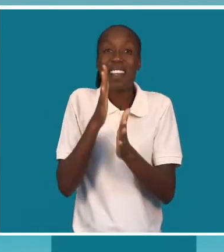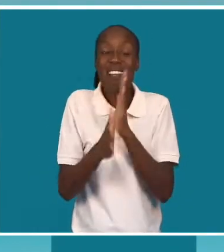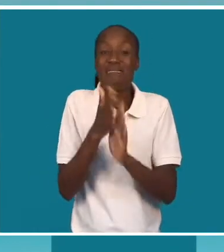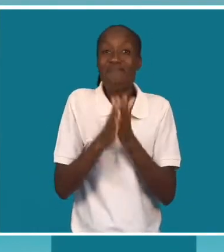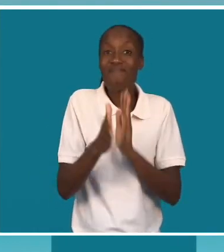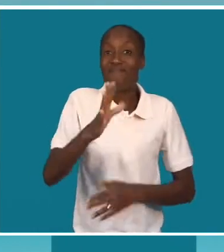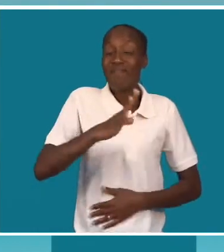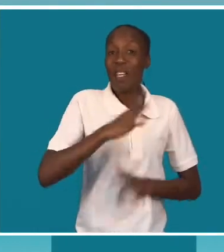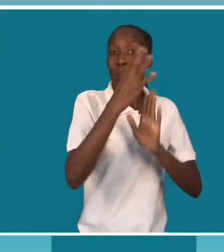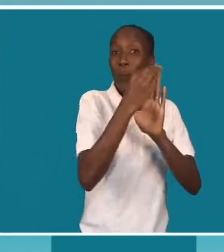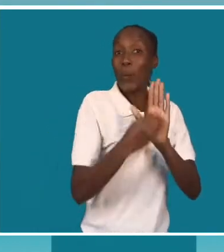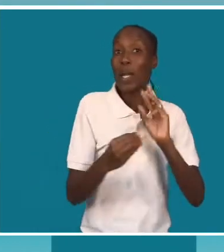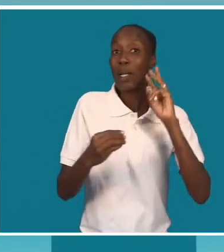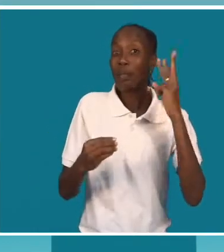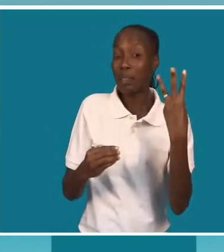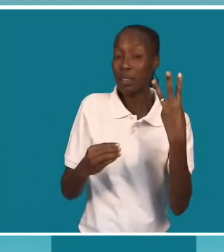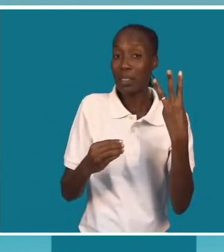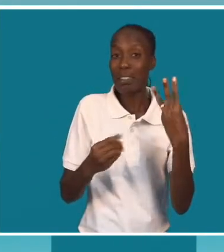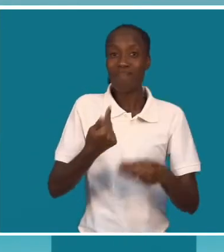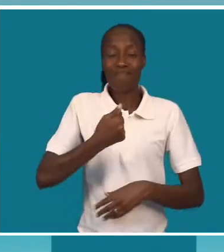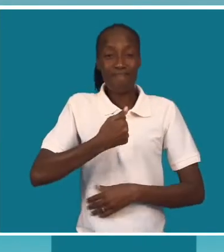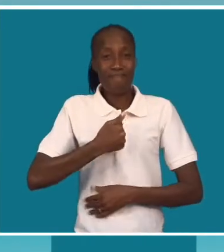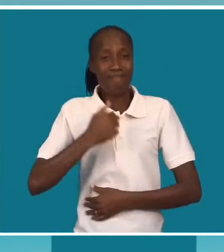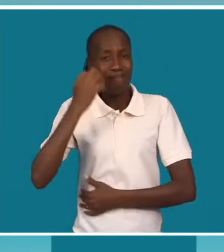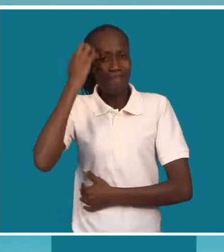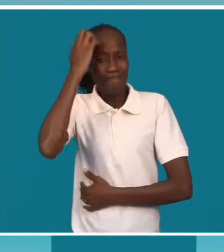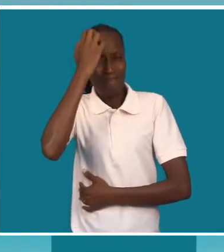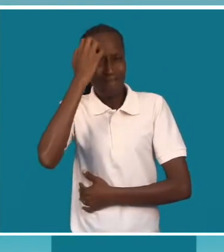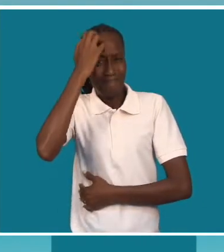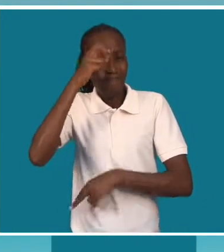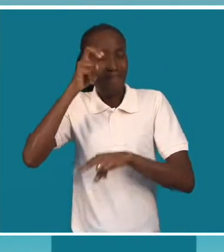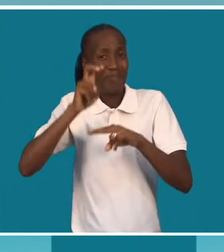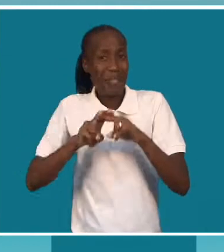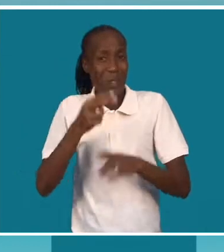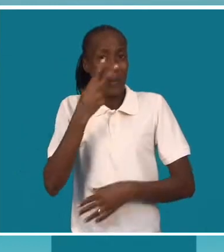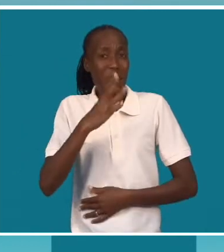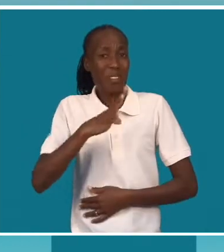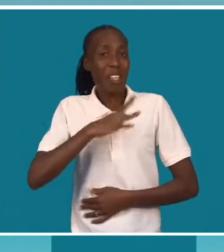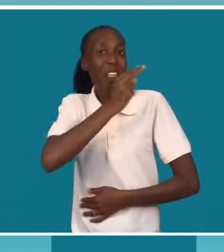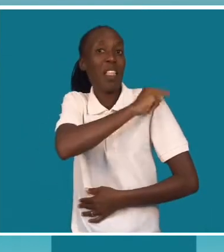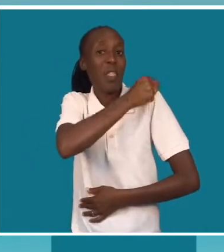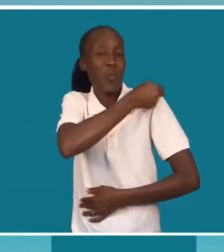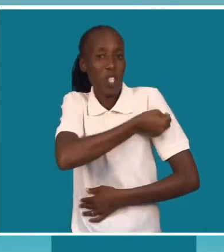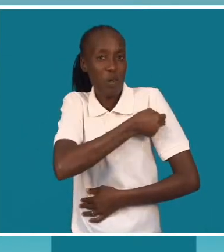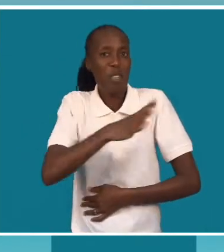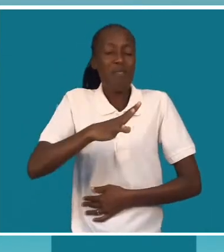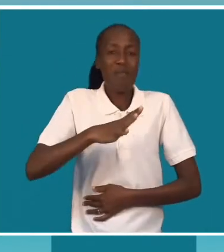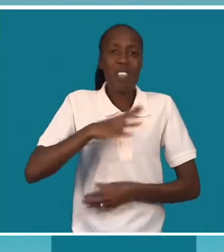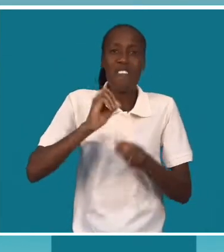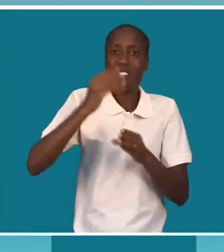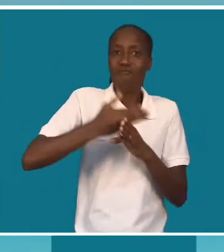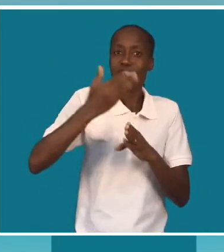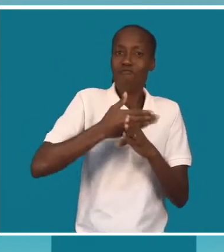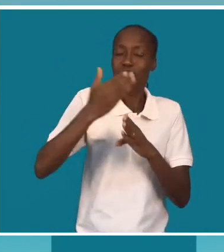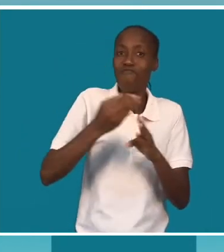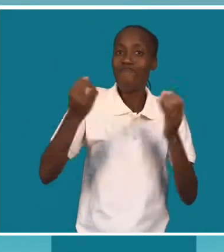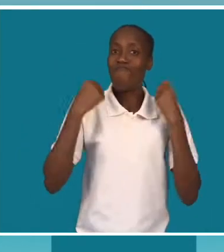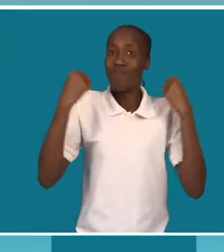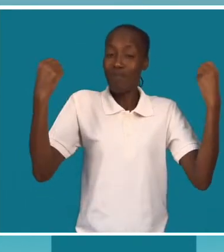Foram três. E quando eu sentei, porque mesmo hospital, falam-se de fisioterapia, né?